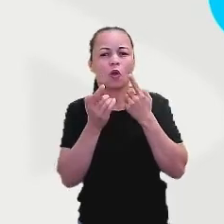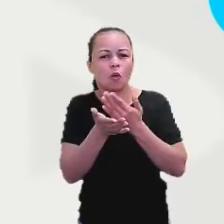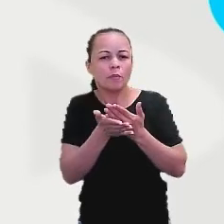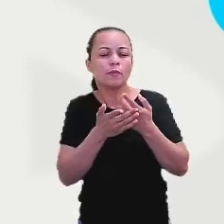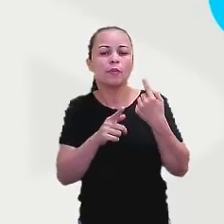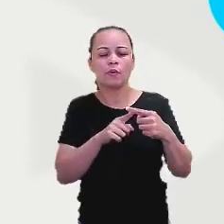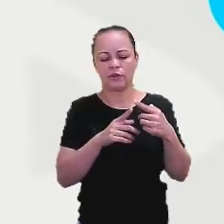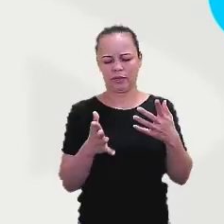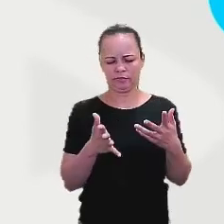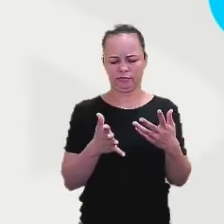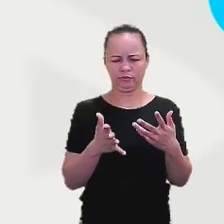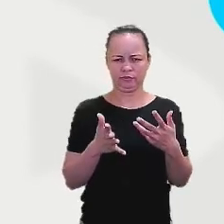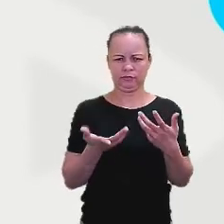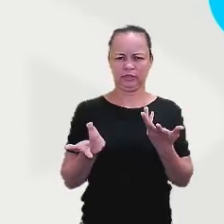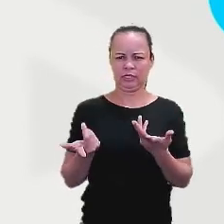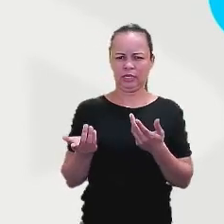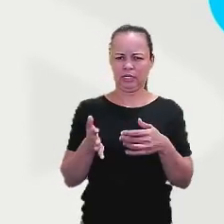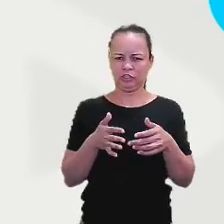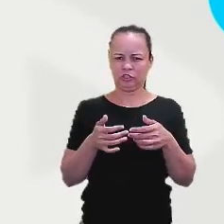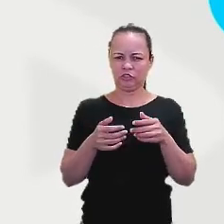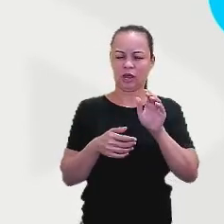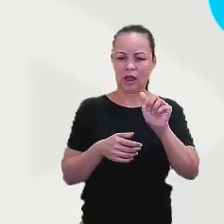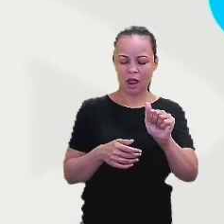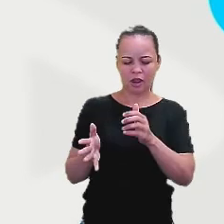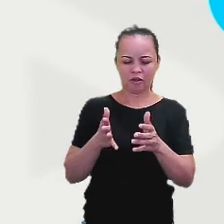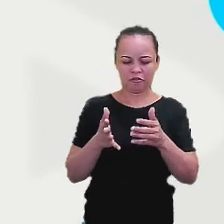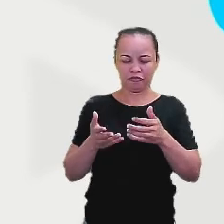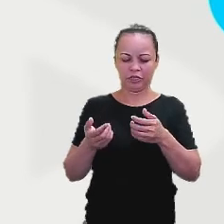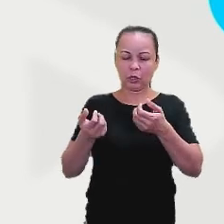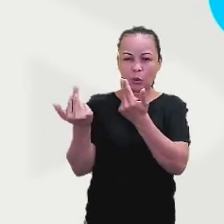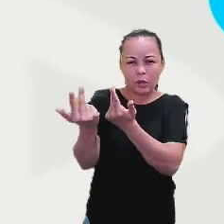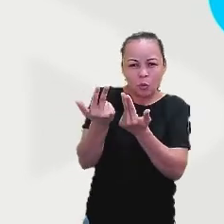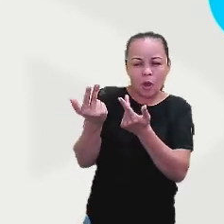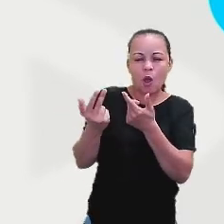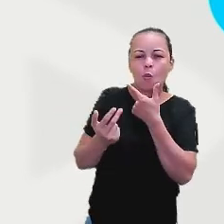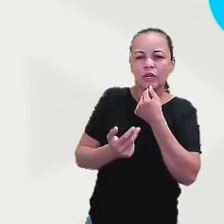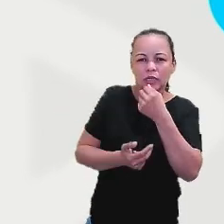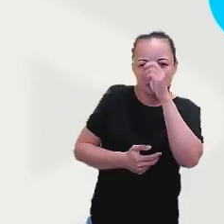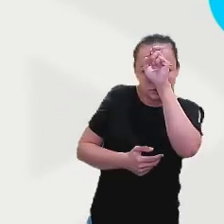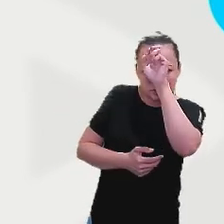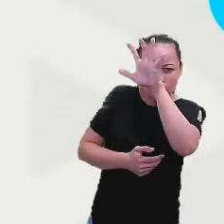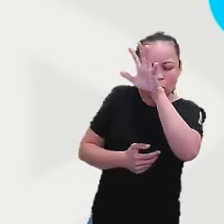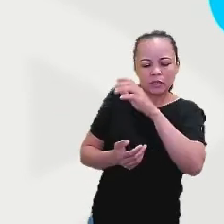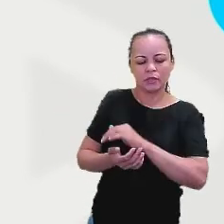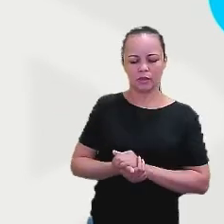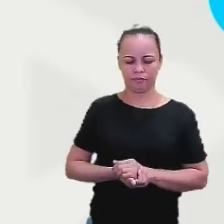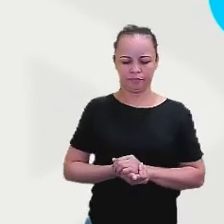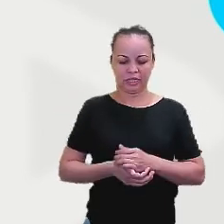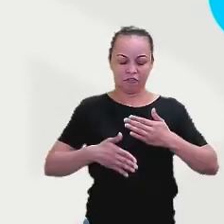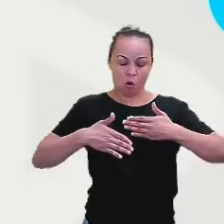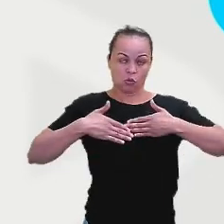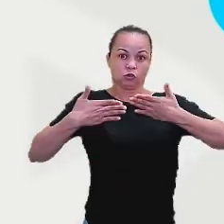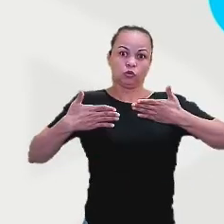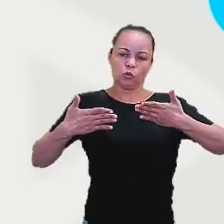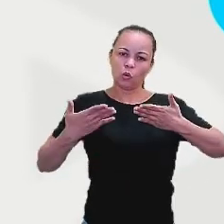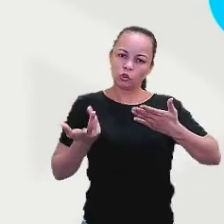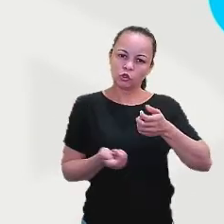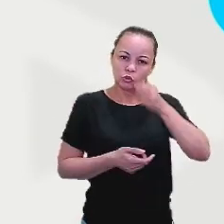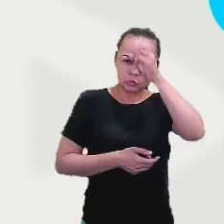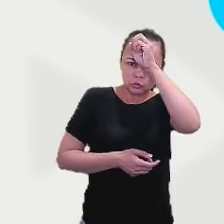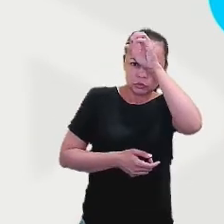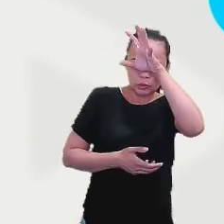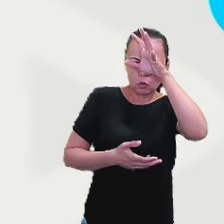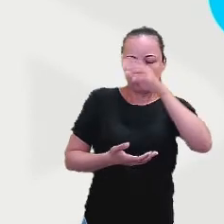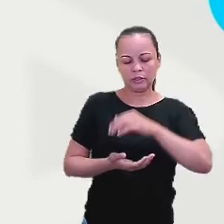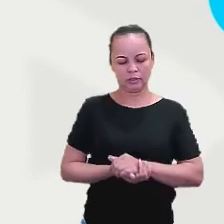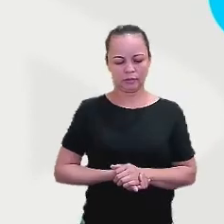ao Cebolinha, ele já ficou igual. Ele levou um susto do Cebolinha. Ele não quer ficar parecido com o